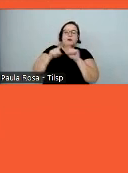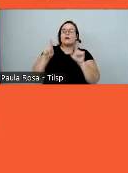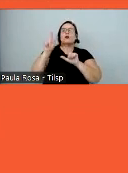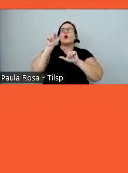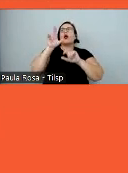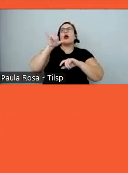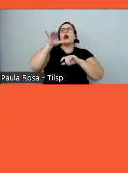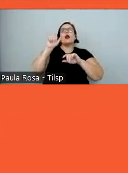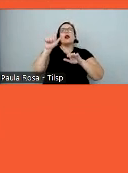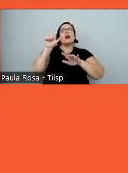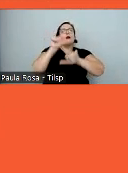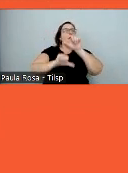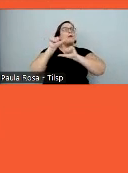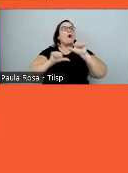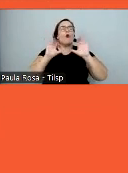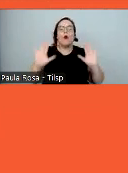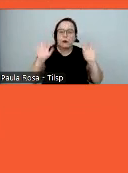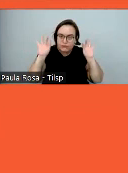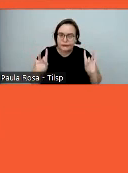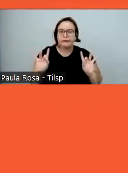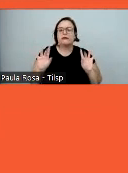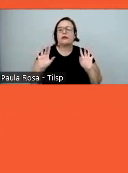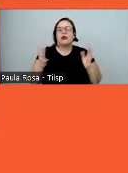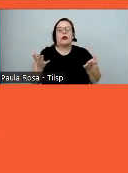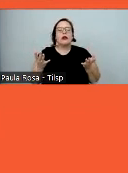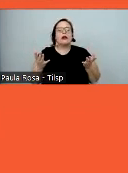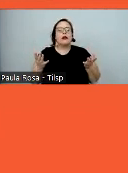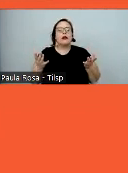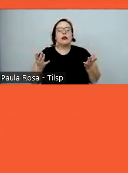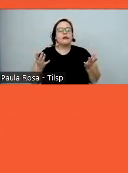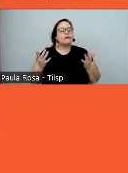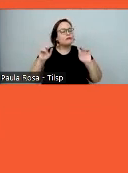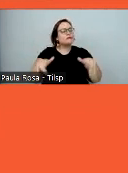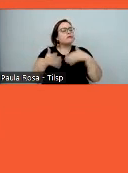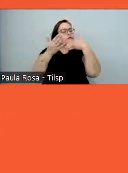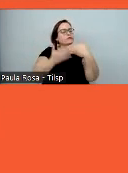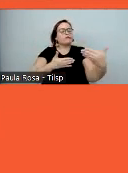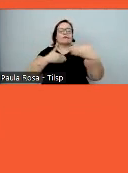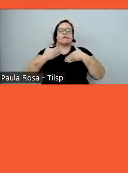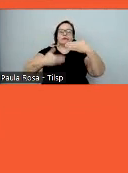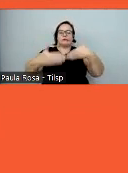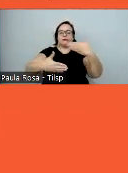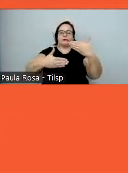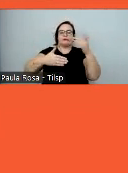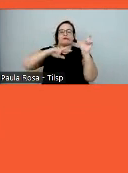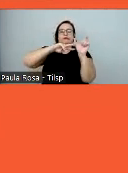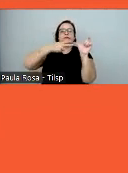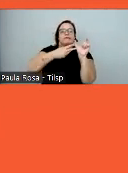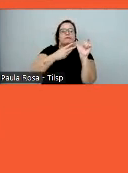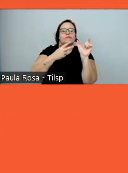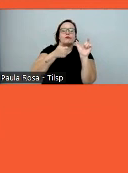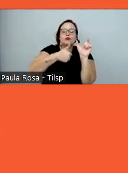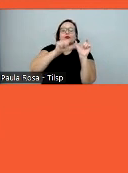em uma discussão que considerasse um início de um processo de redefinição daquilo que o icon entende como